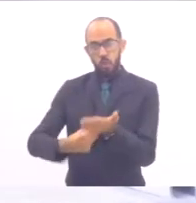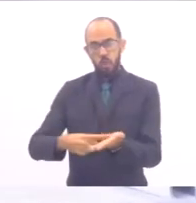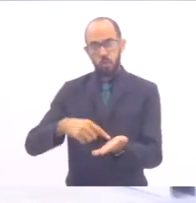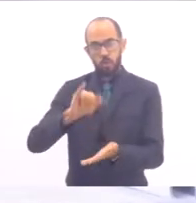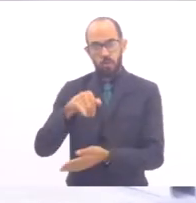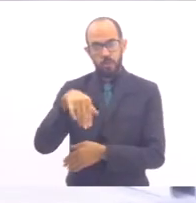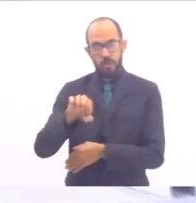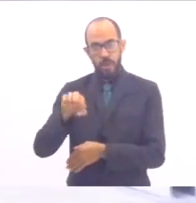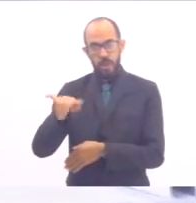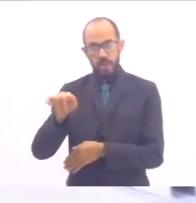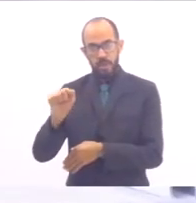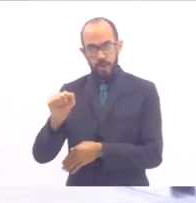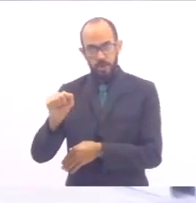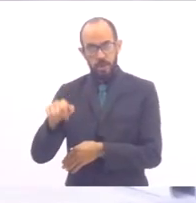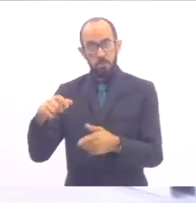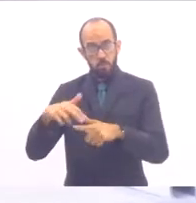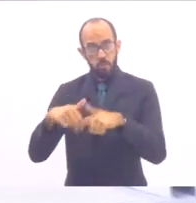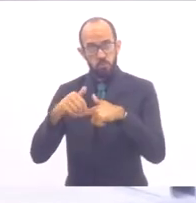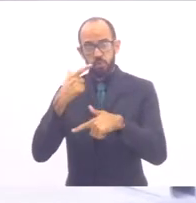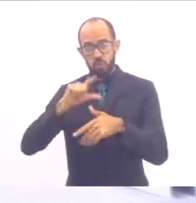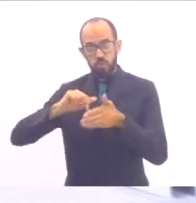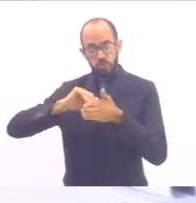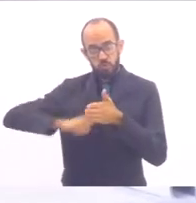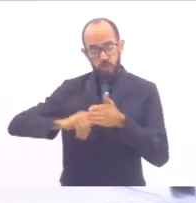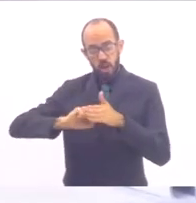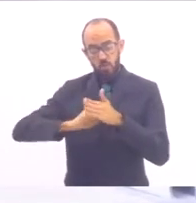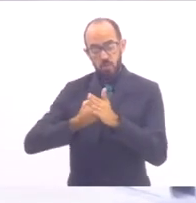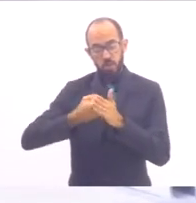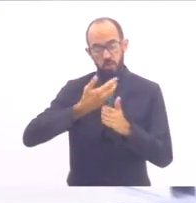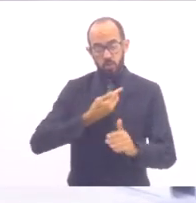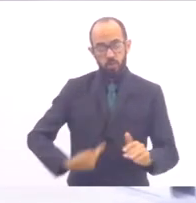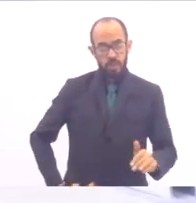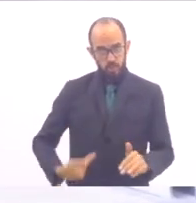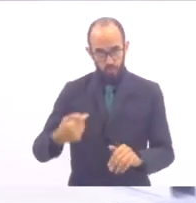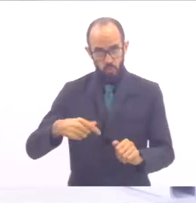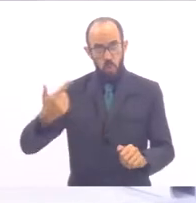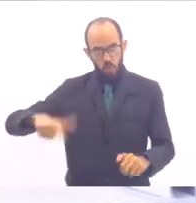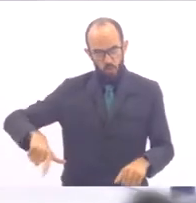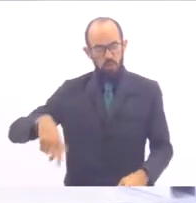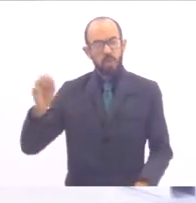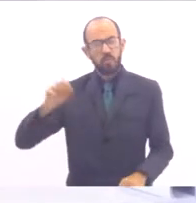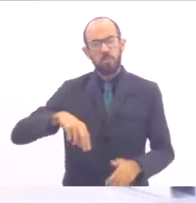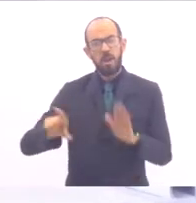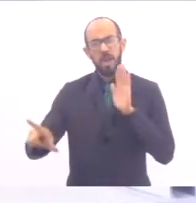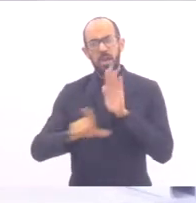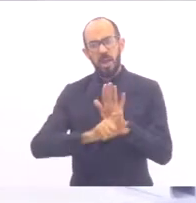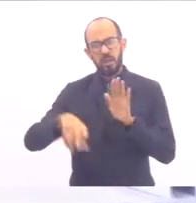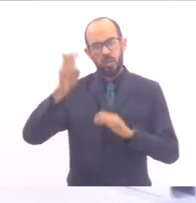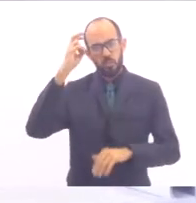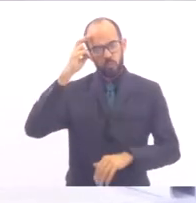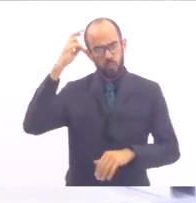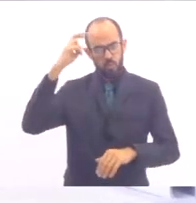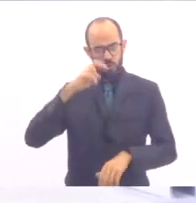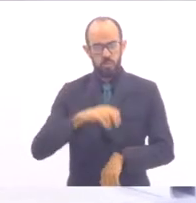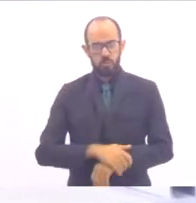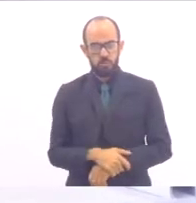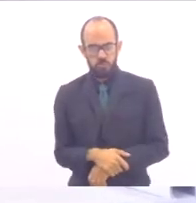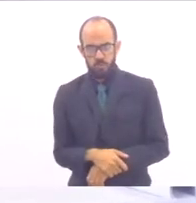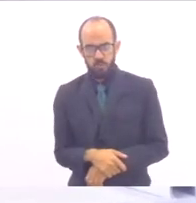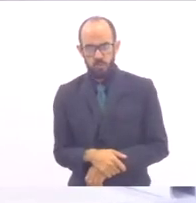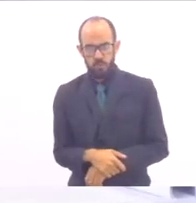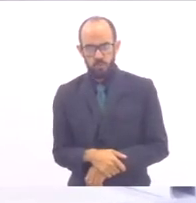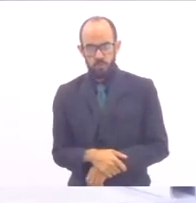veto. Né? A outra foi uma lei para cultura, para simplificar. Eu não estou falando dessas duas por acaso, foram